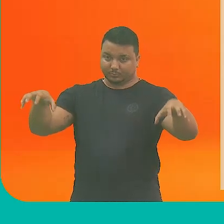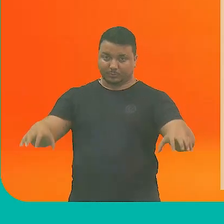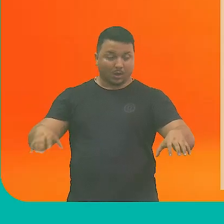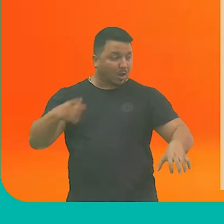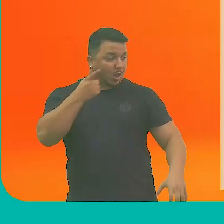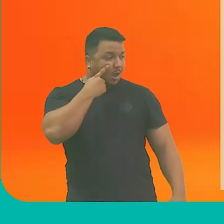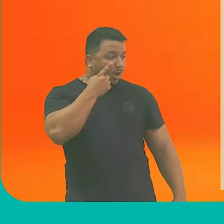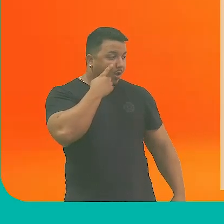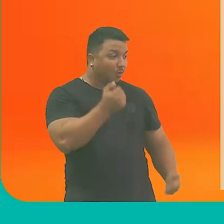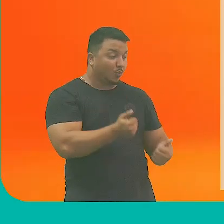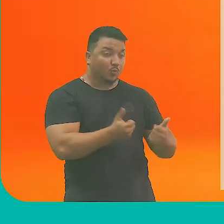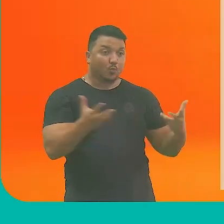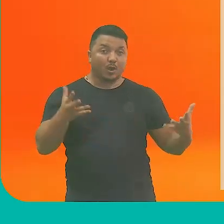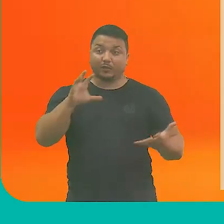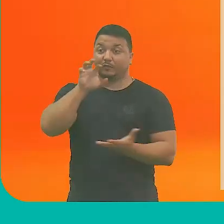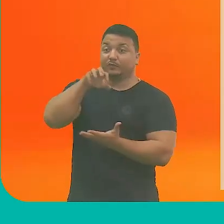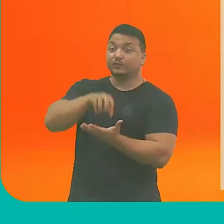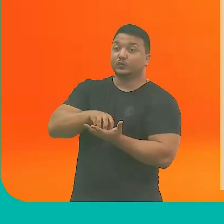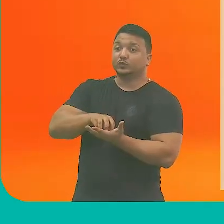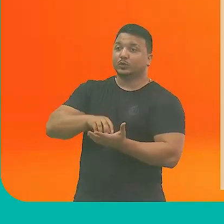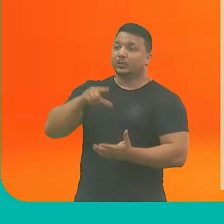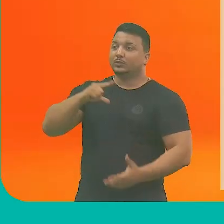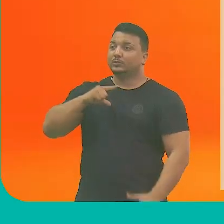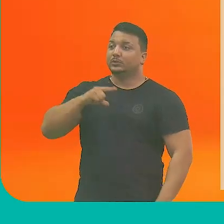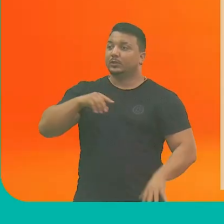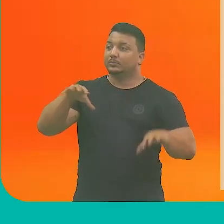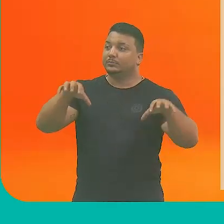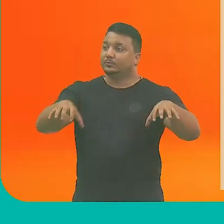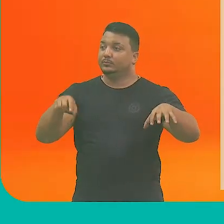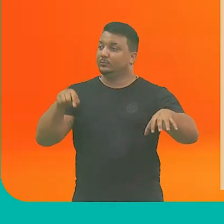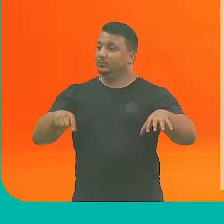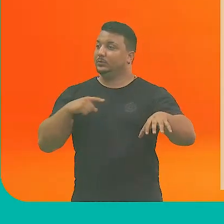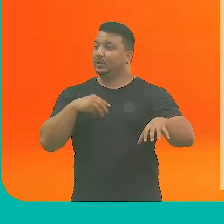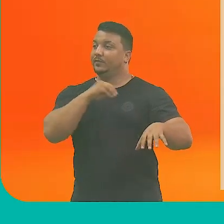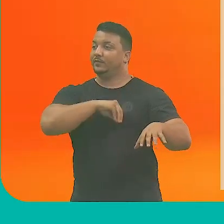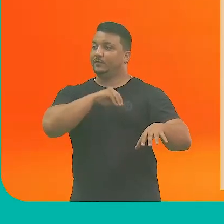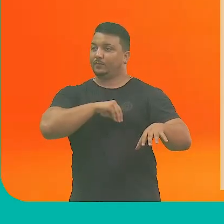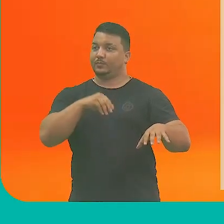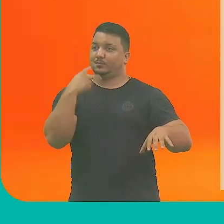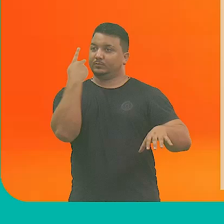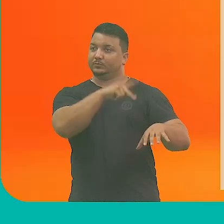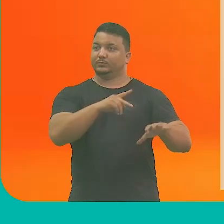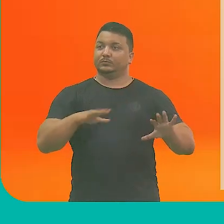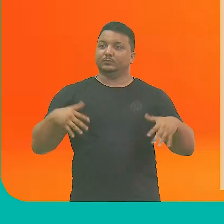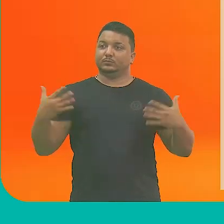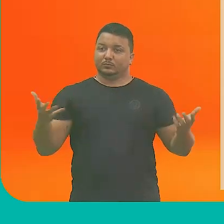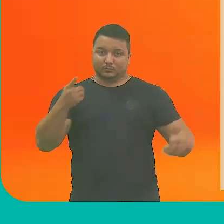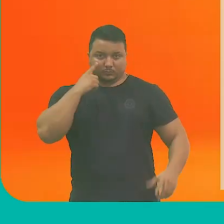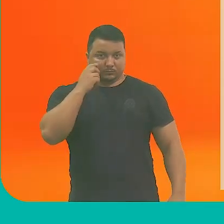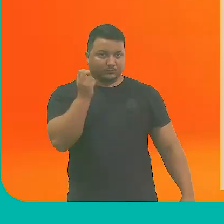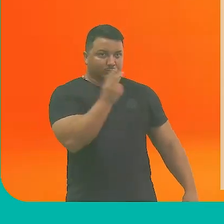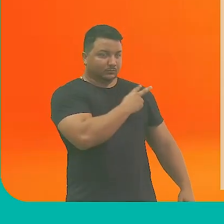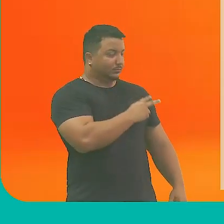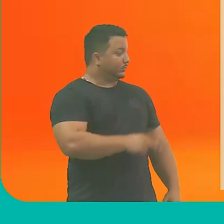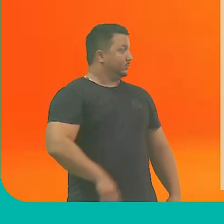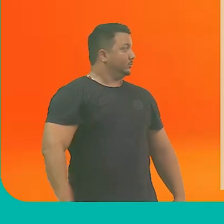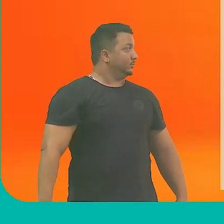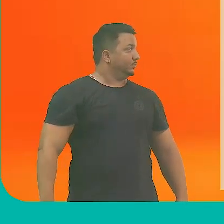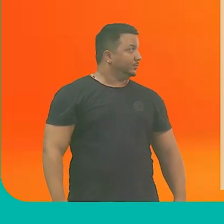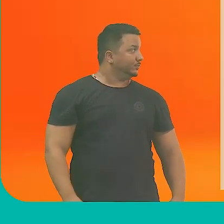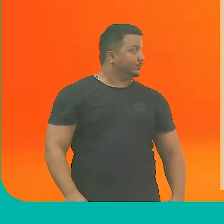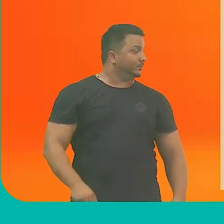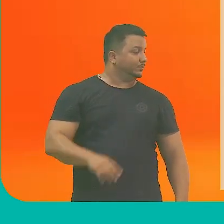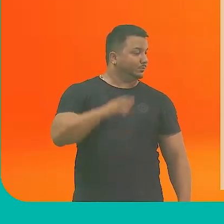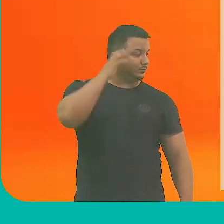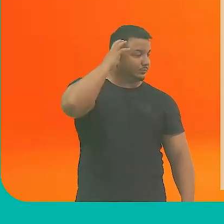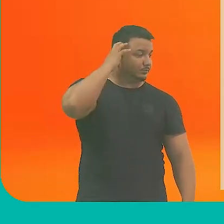a quantidade de funcionários por setor e seus respectivos salários. Tal. Então